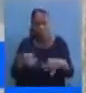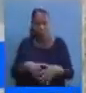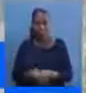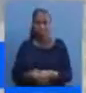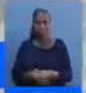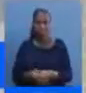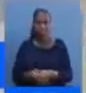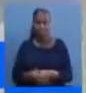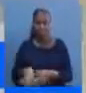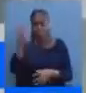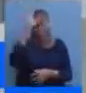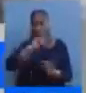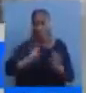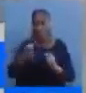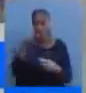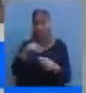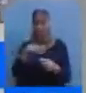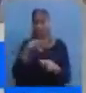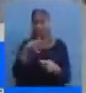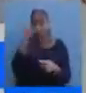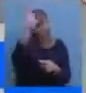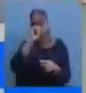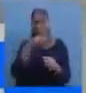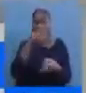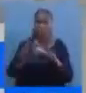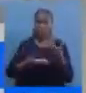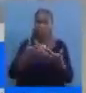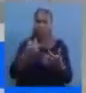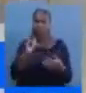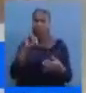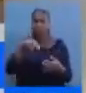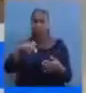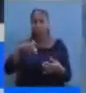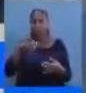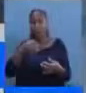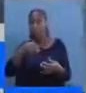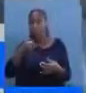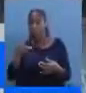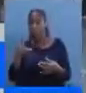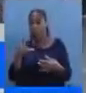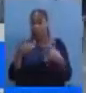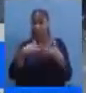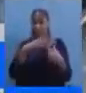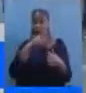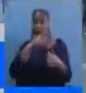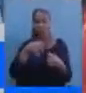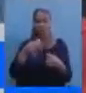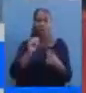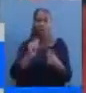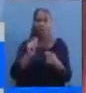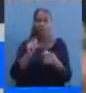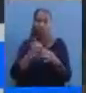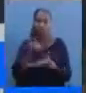O ministro da Administração Interna disse que o governo está em diálogo com o Sinapol em nome de um clima saudável na instituição policial,